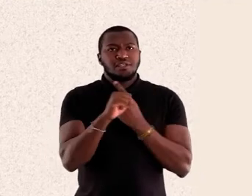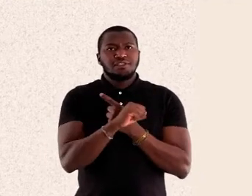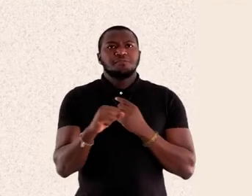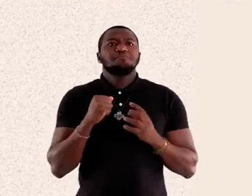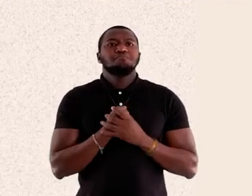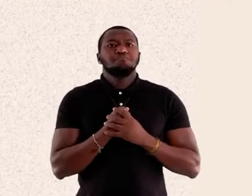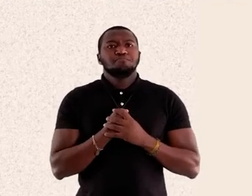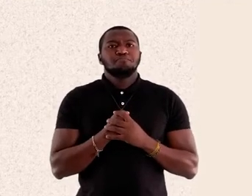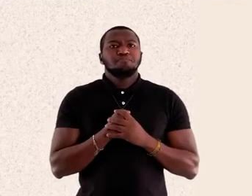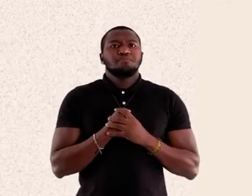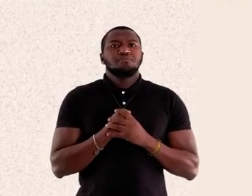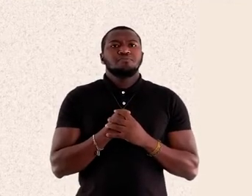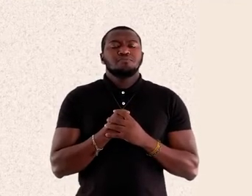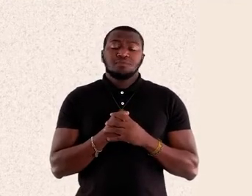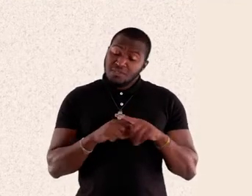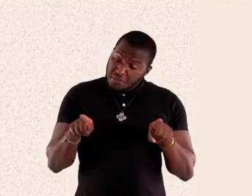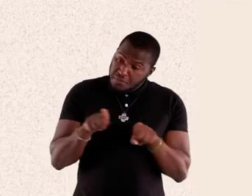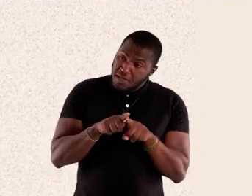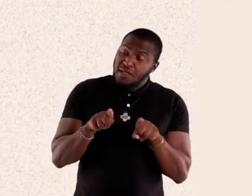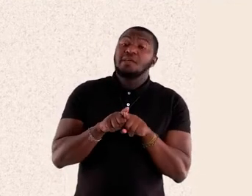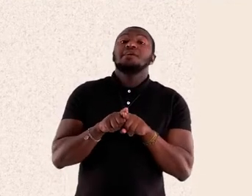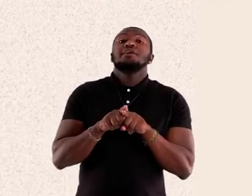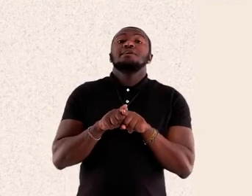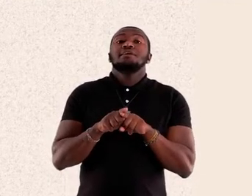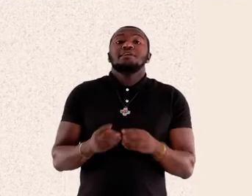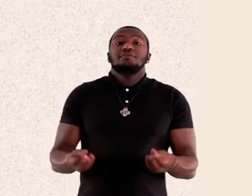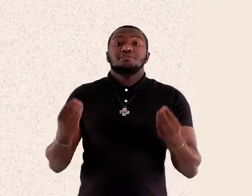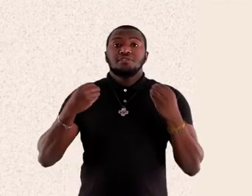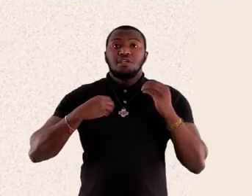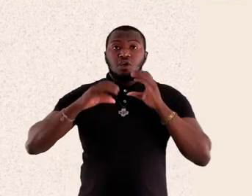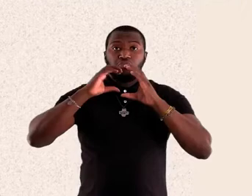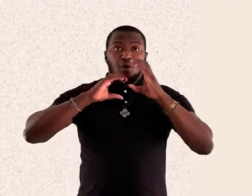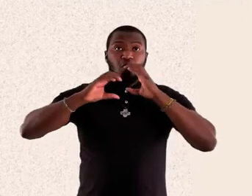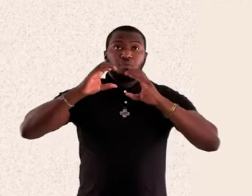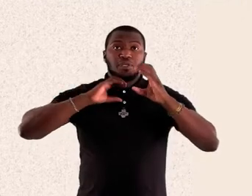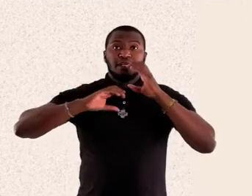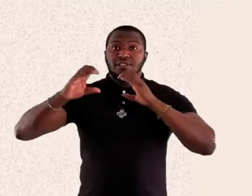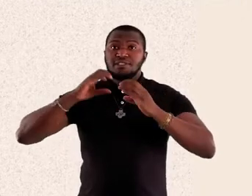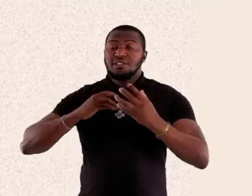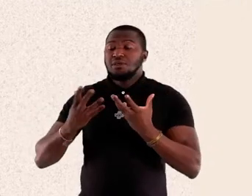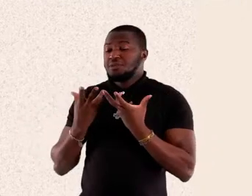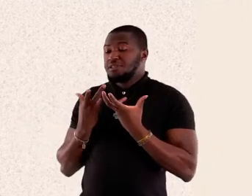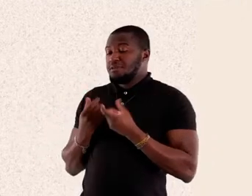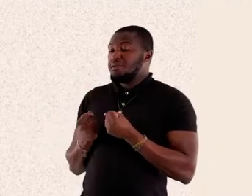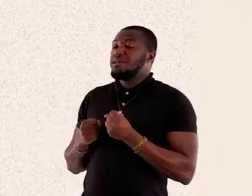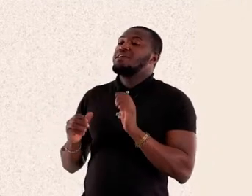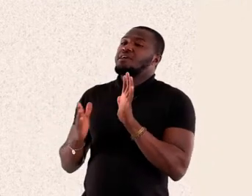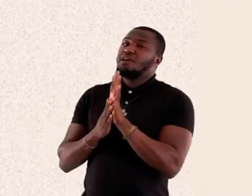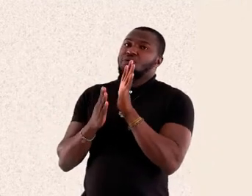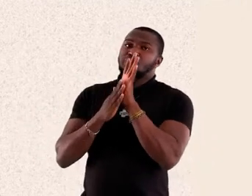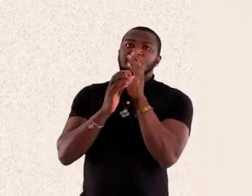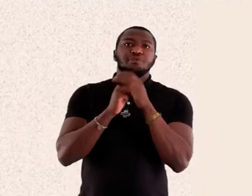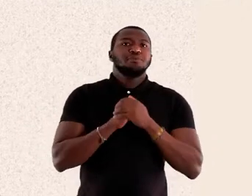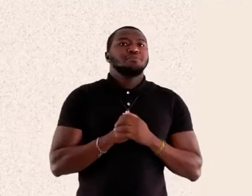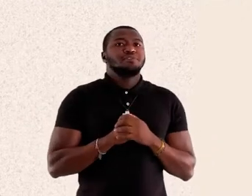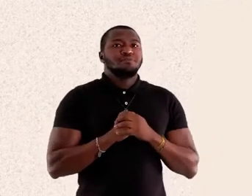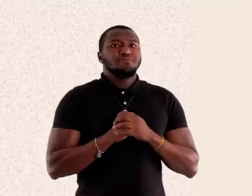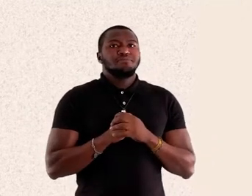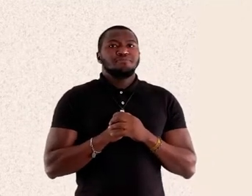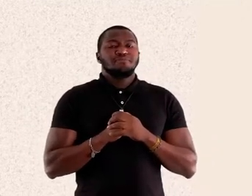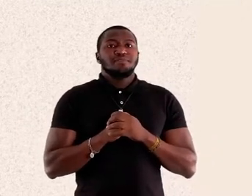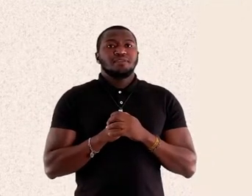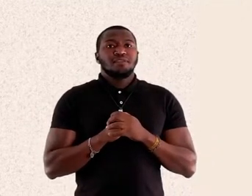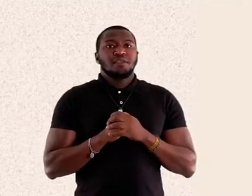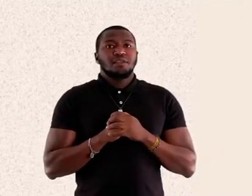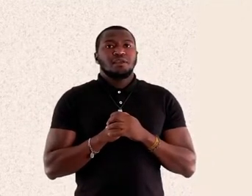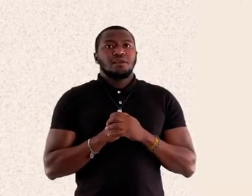a espaço também que permitam recebimento de dividir Beck de elogios isso